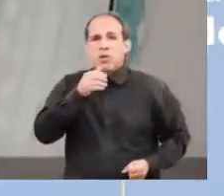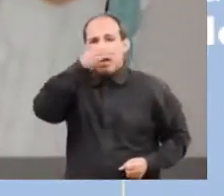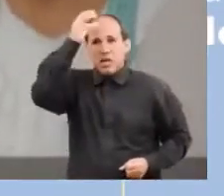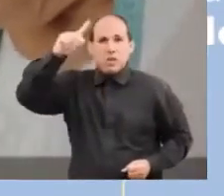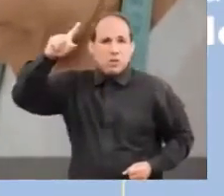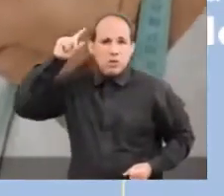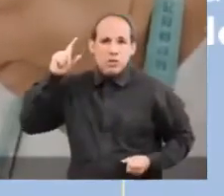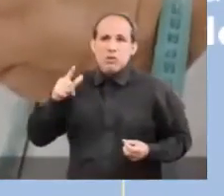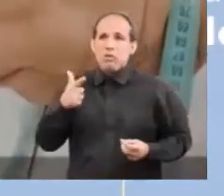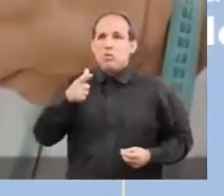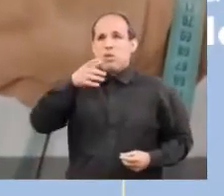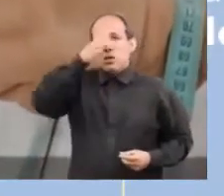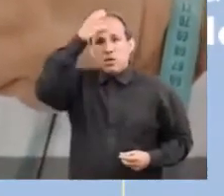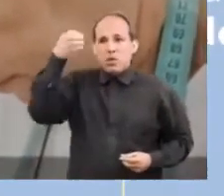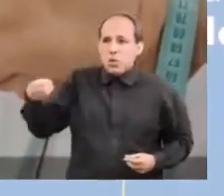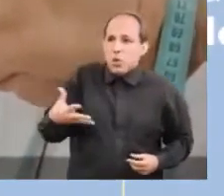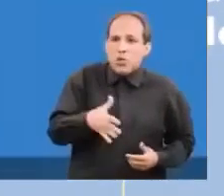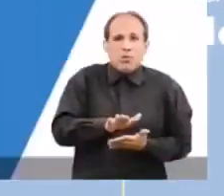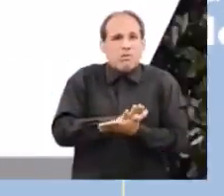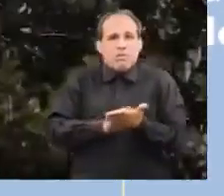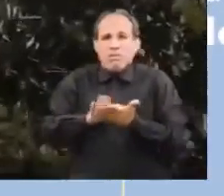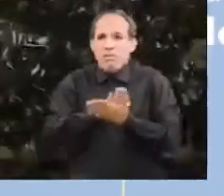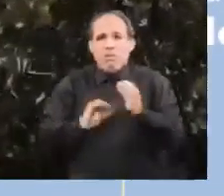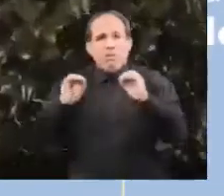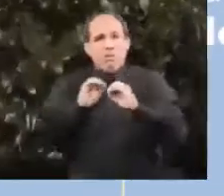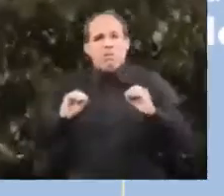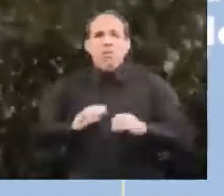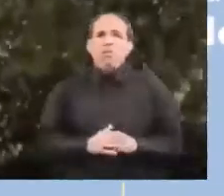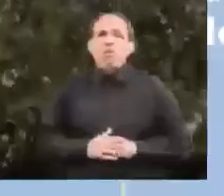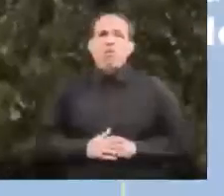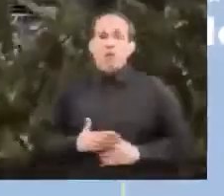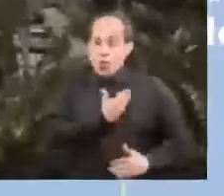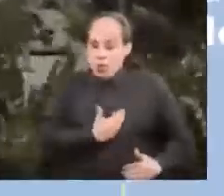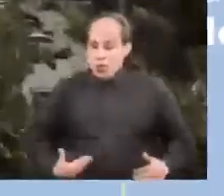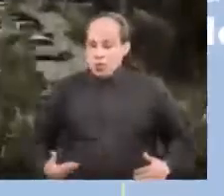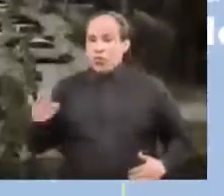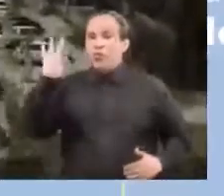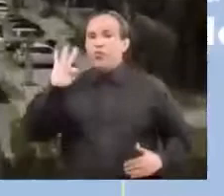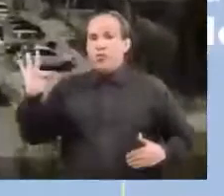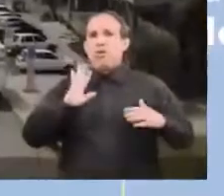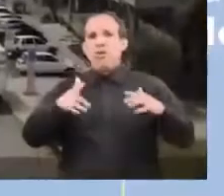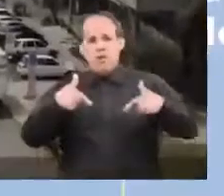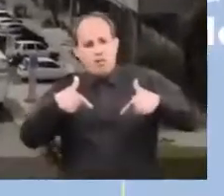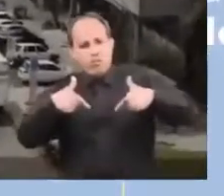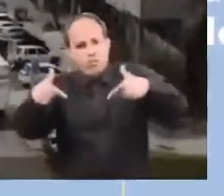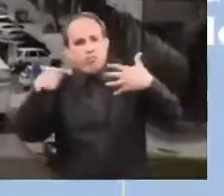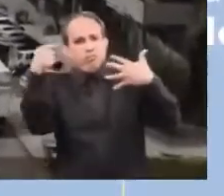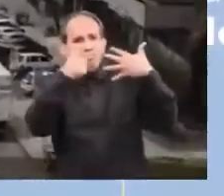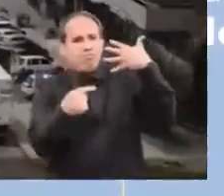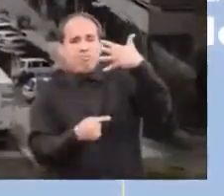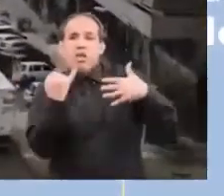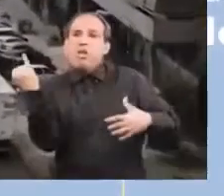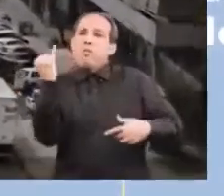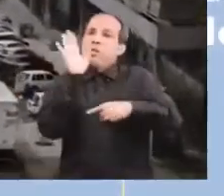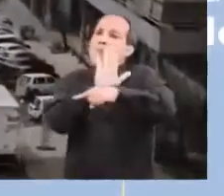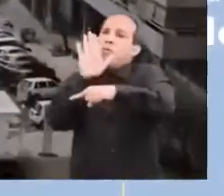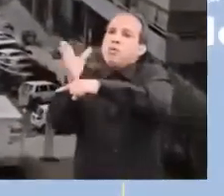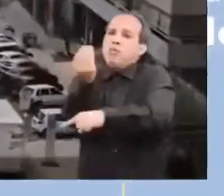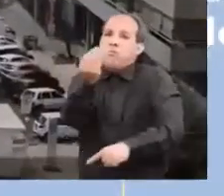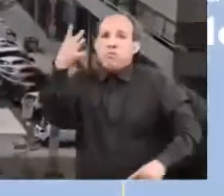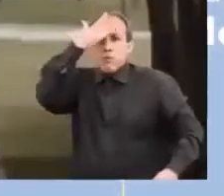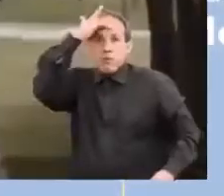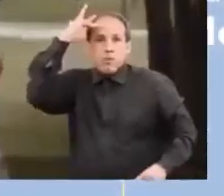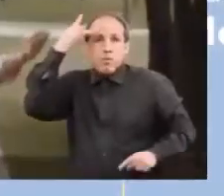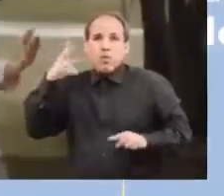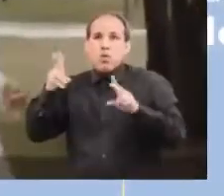meus, nem clientes novos. O governo federal vem tomando medidas importantes para acolher milhões de